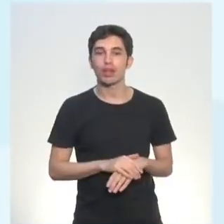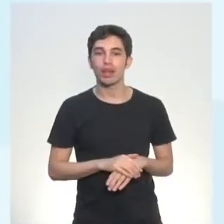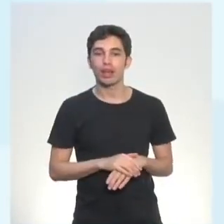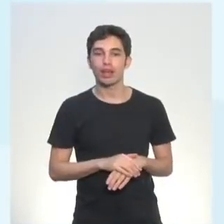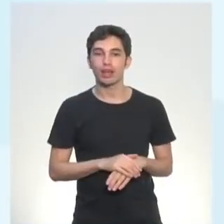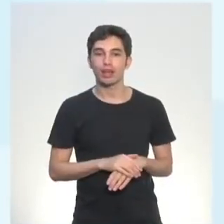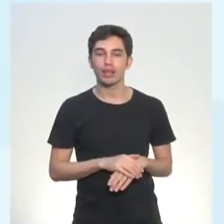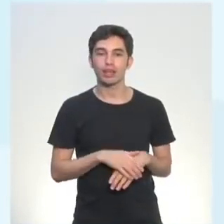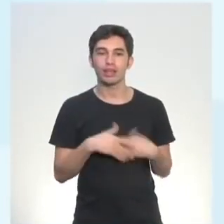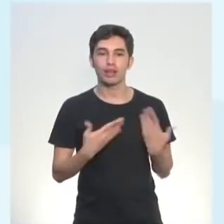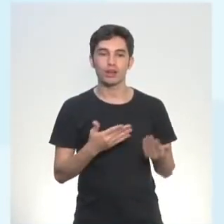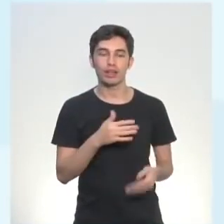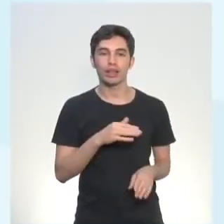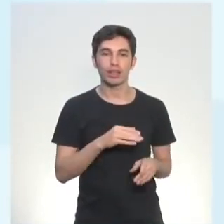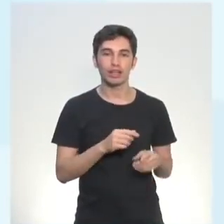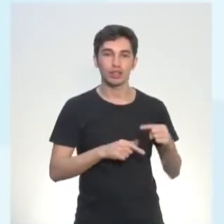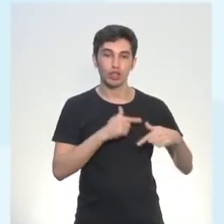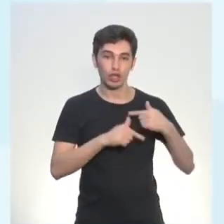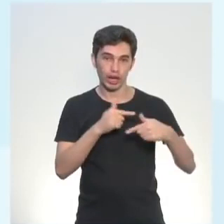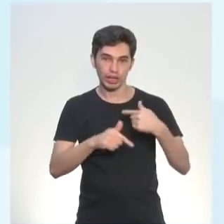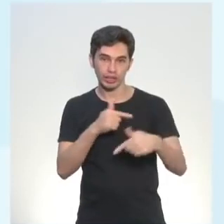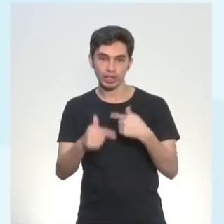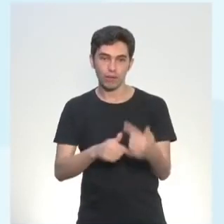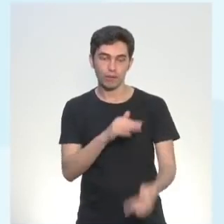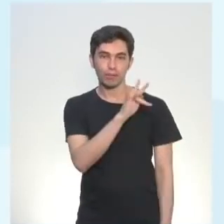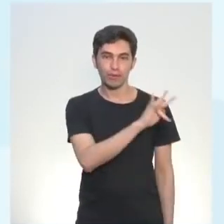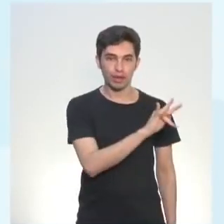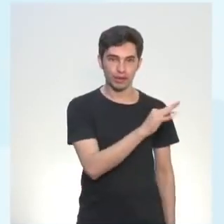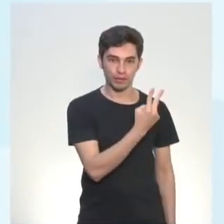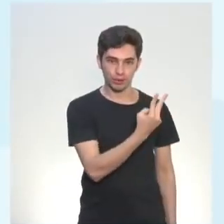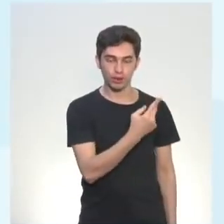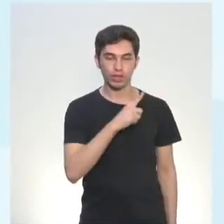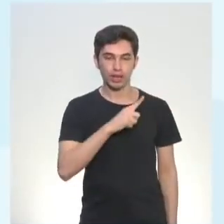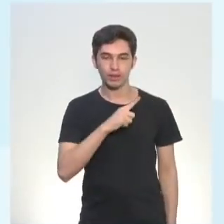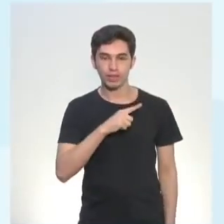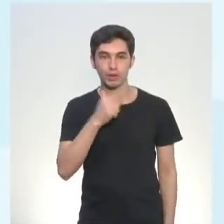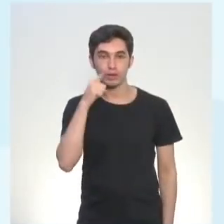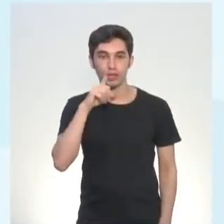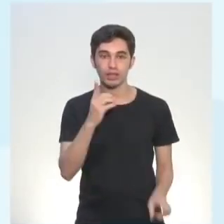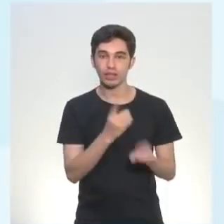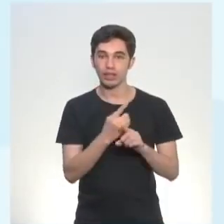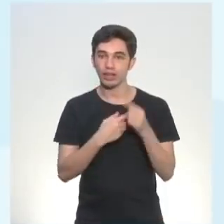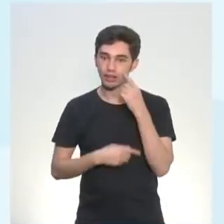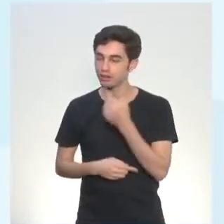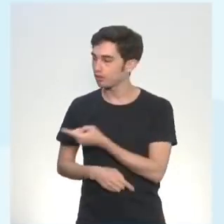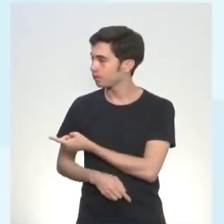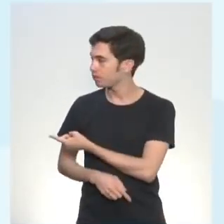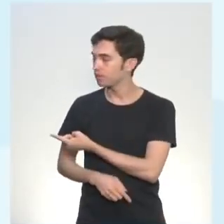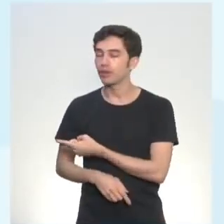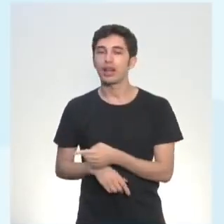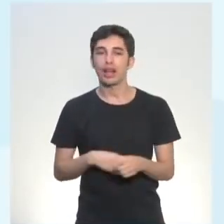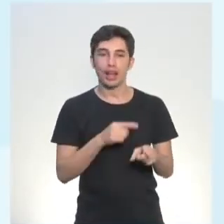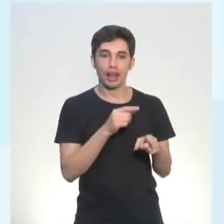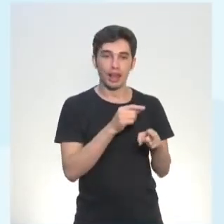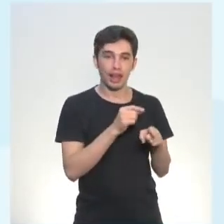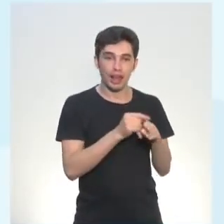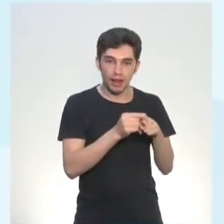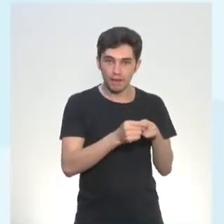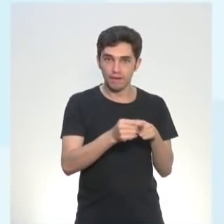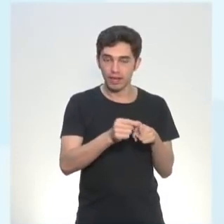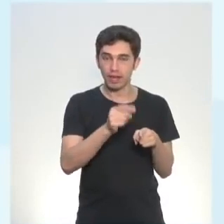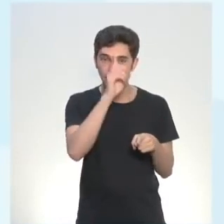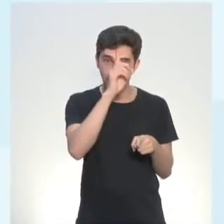na geração F2, aí você vai ter ali ó, ervilhas amarelas e ervilhas verdes. Ou seja, a